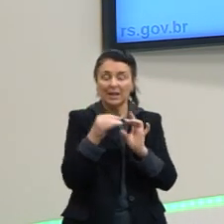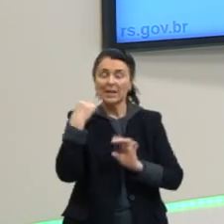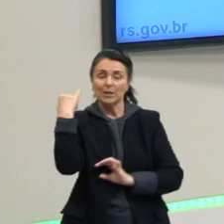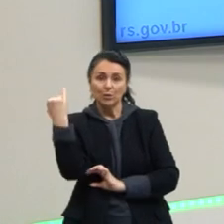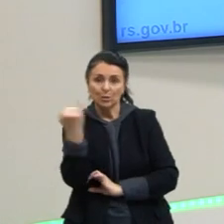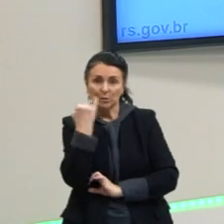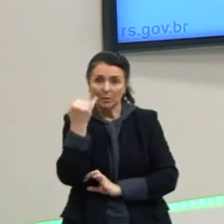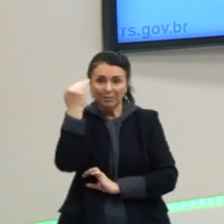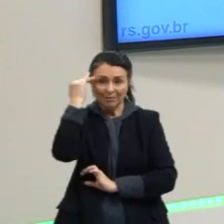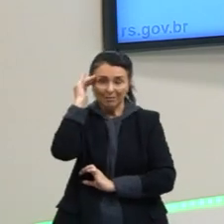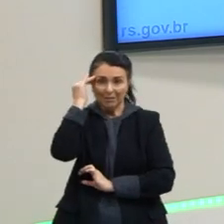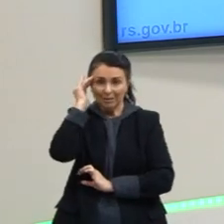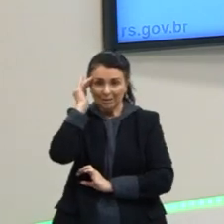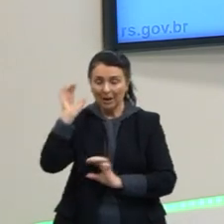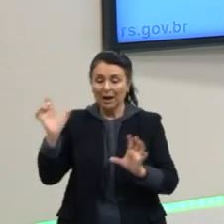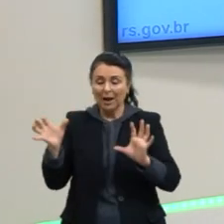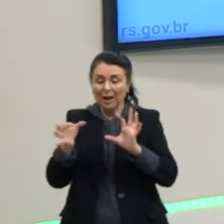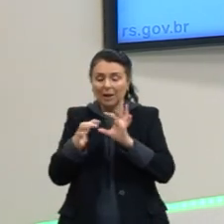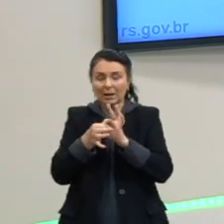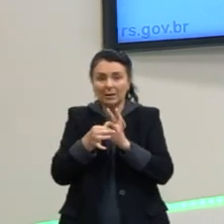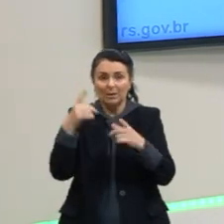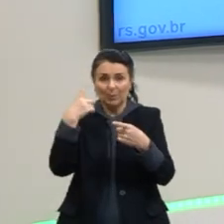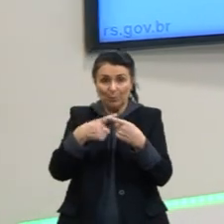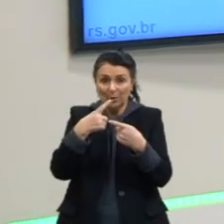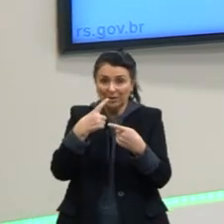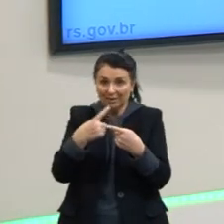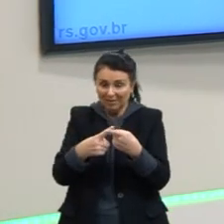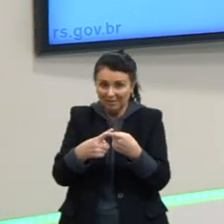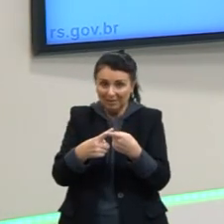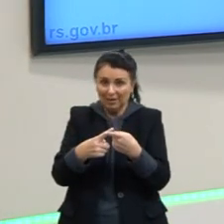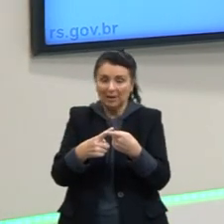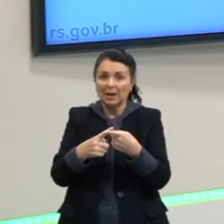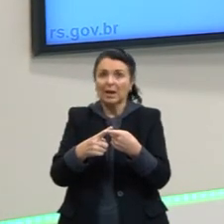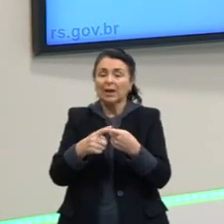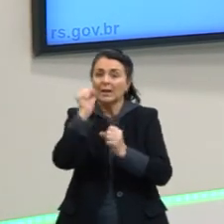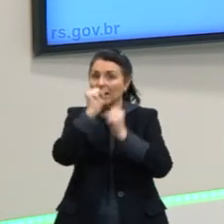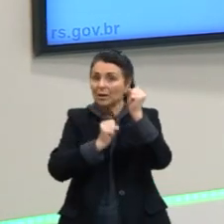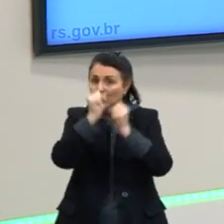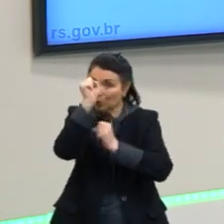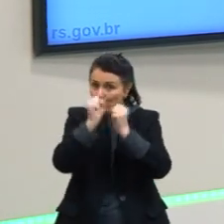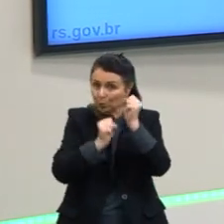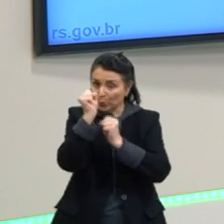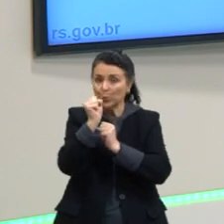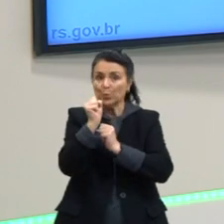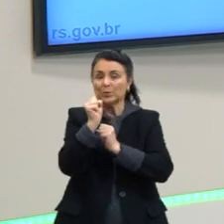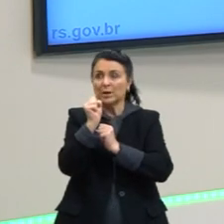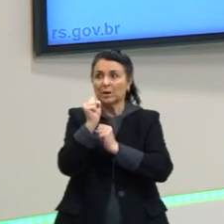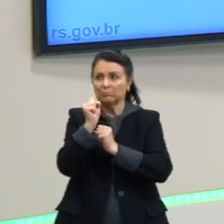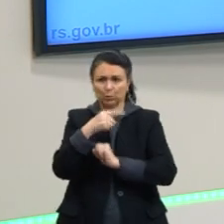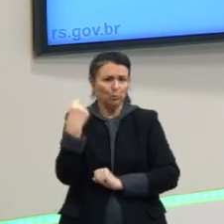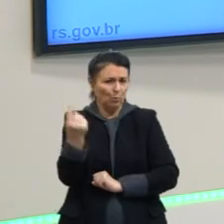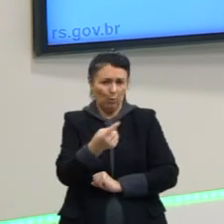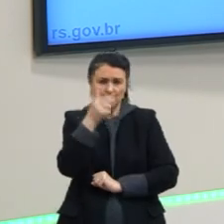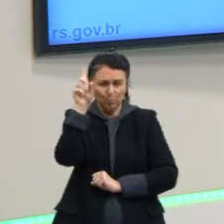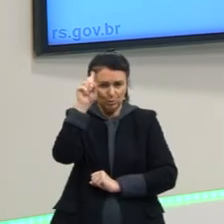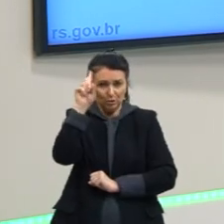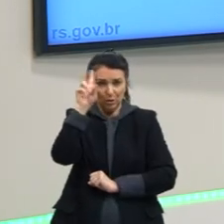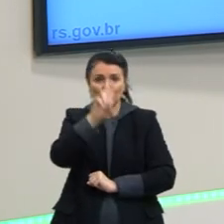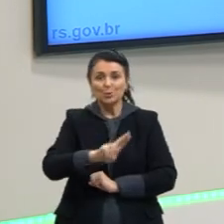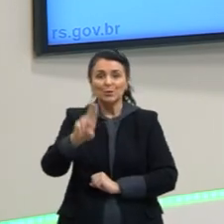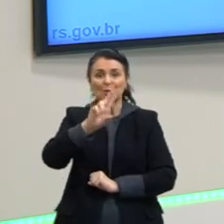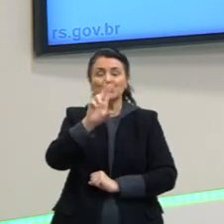importante a gente entender essa ligação porque no nosso na nossa indústria no nosso dia a dia a gente utiliza muitas ligas